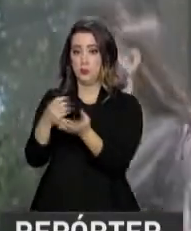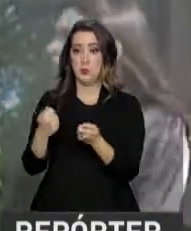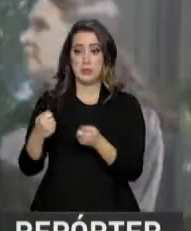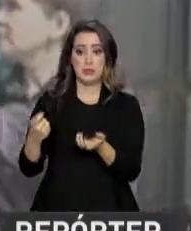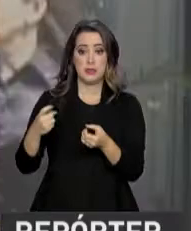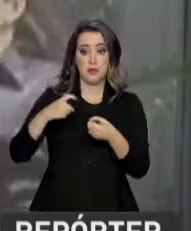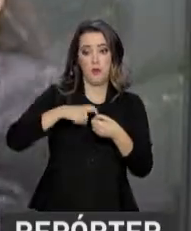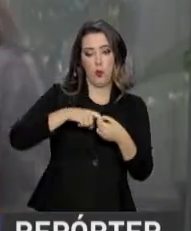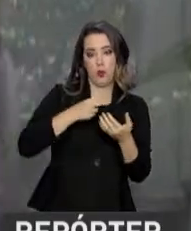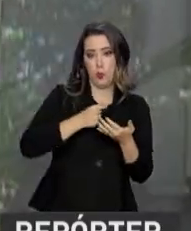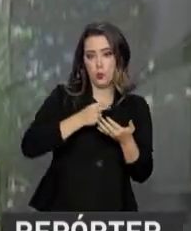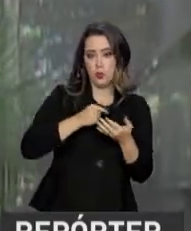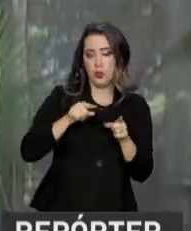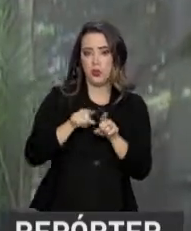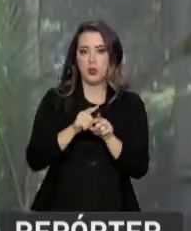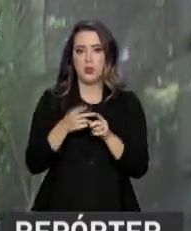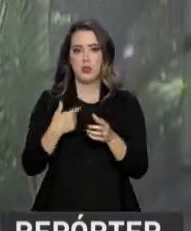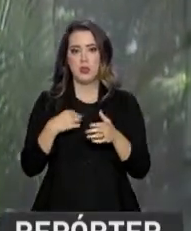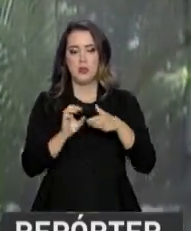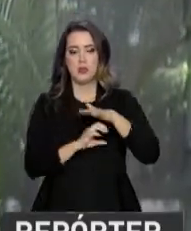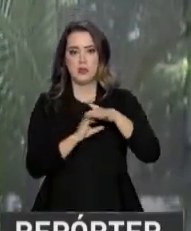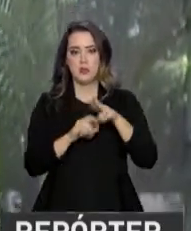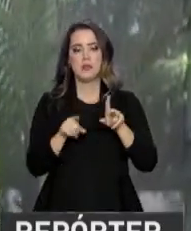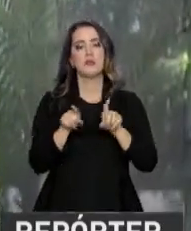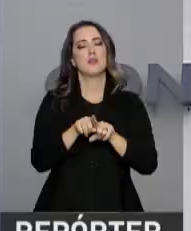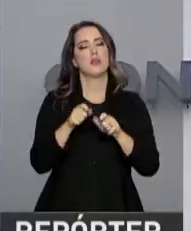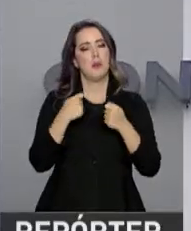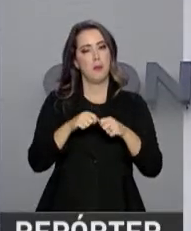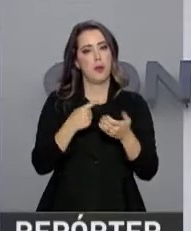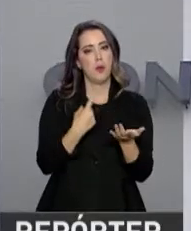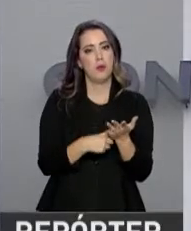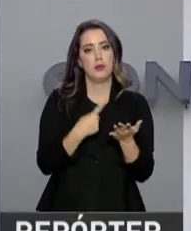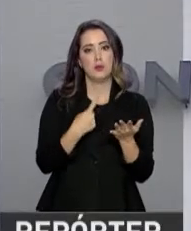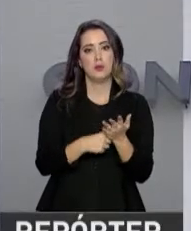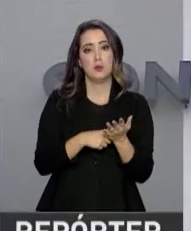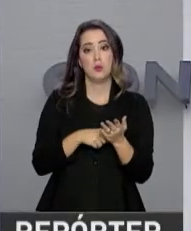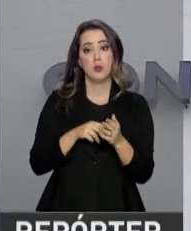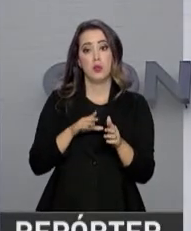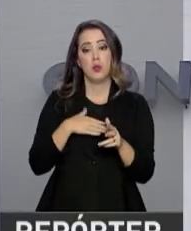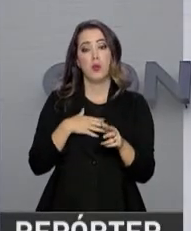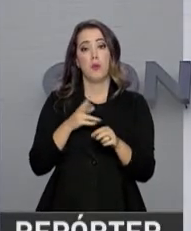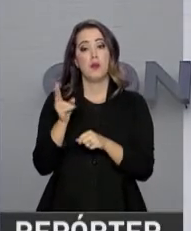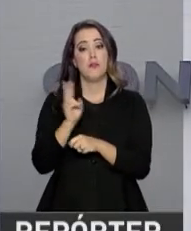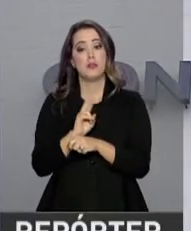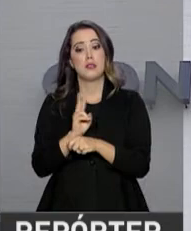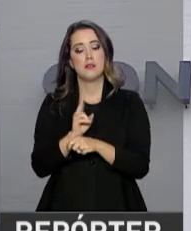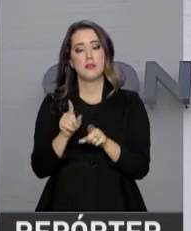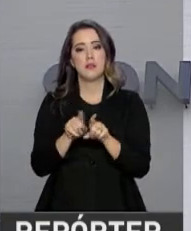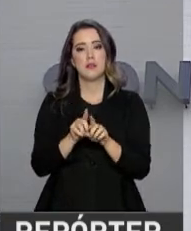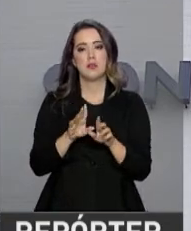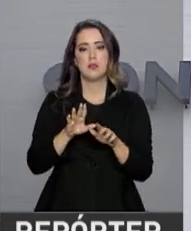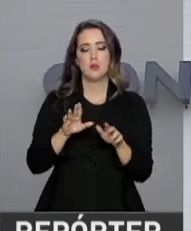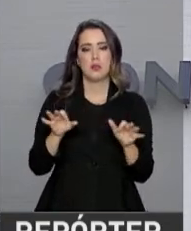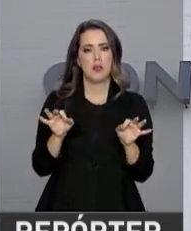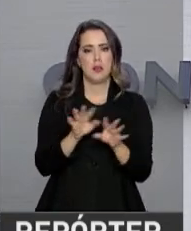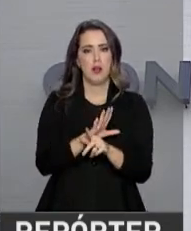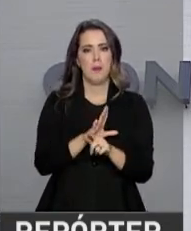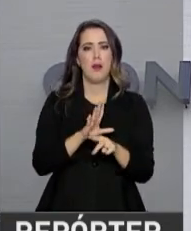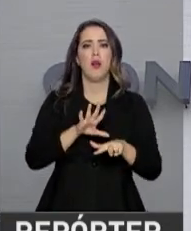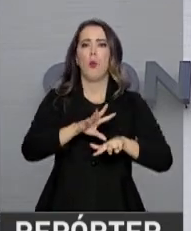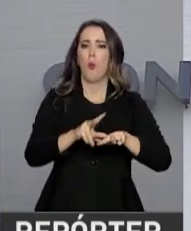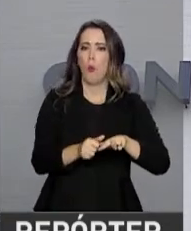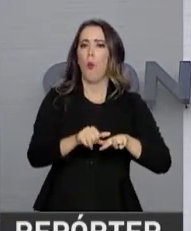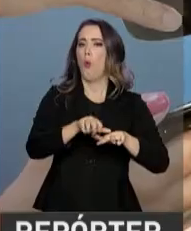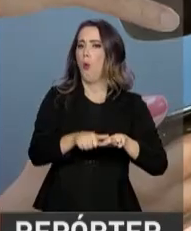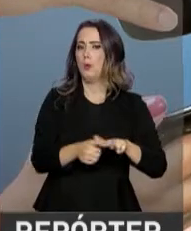cofres as empresas acusadas também se comprometem a realizar auditoria e interromper a prática de qualquer ato